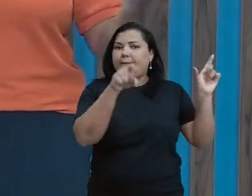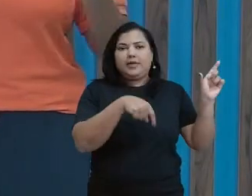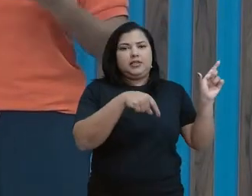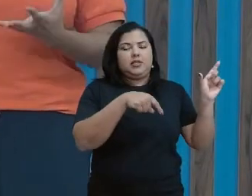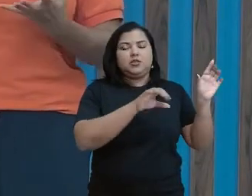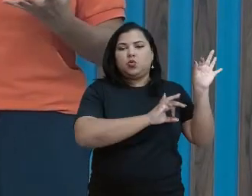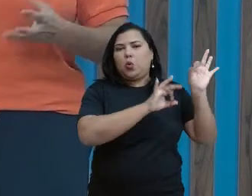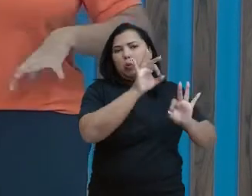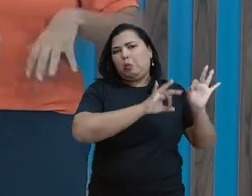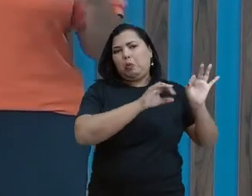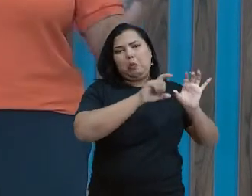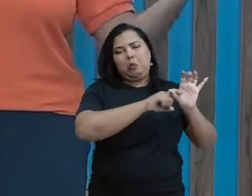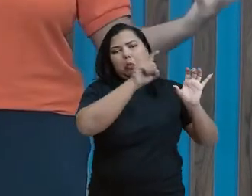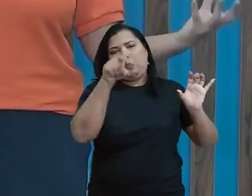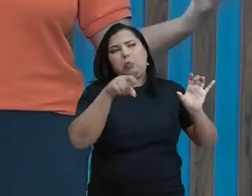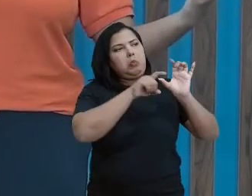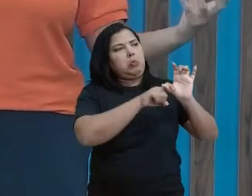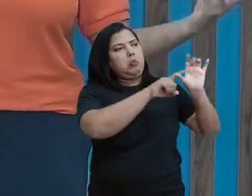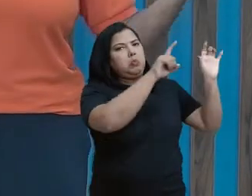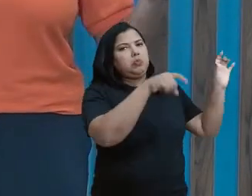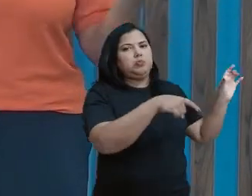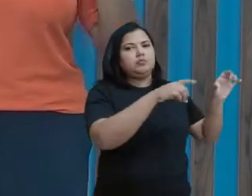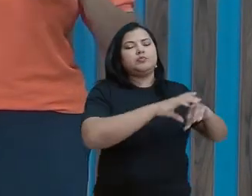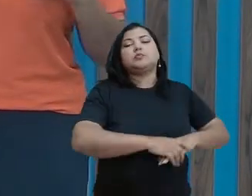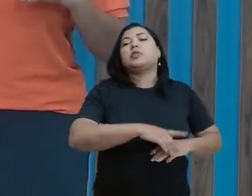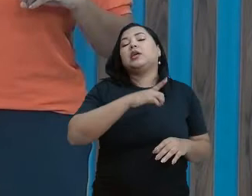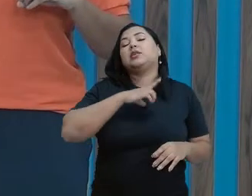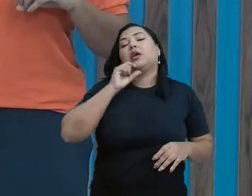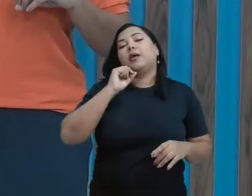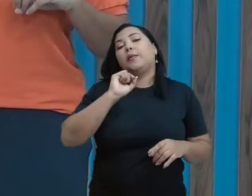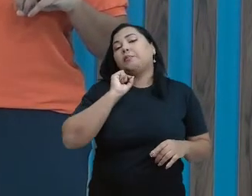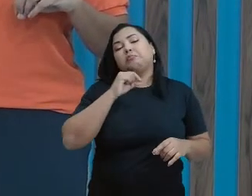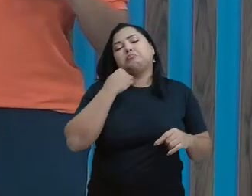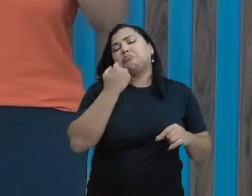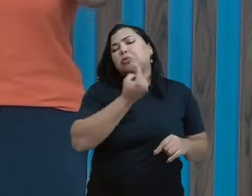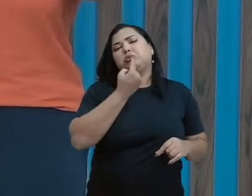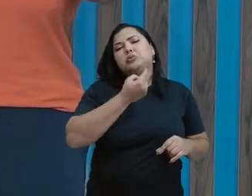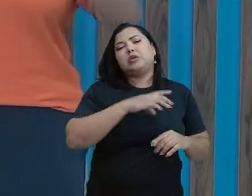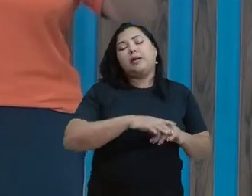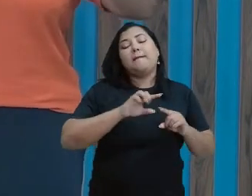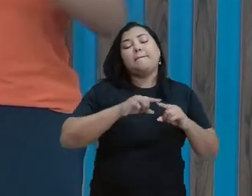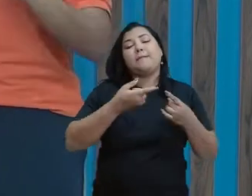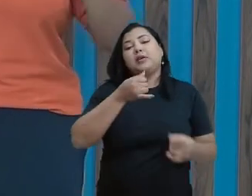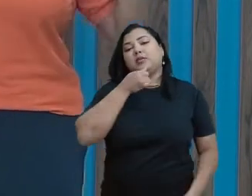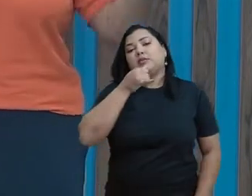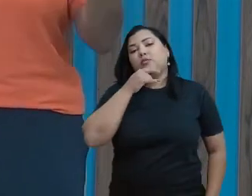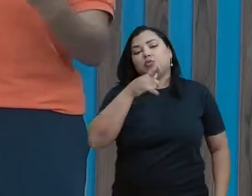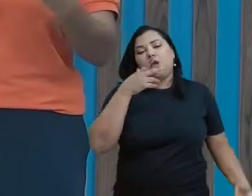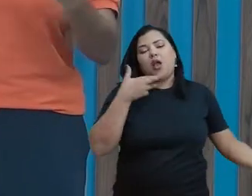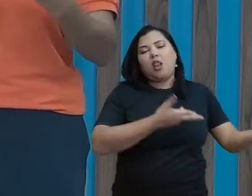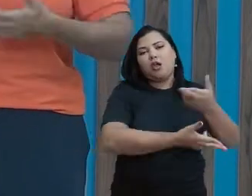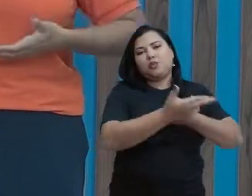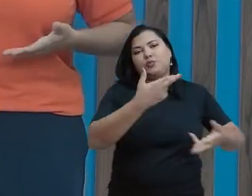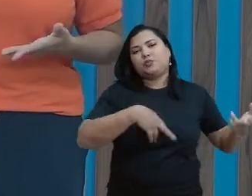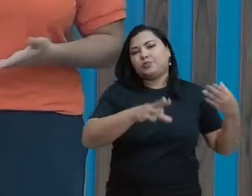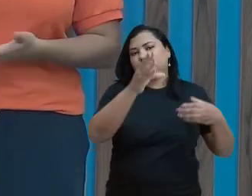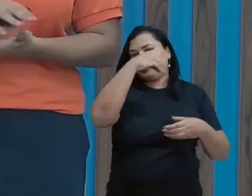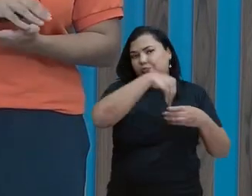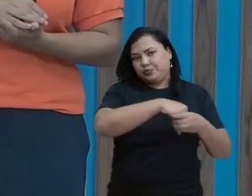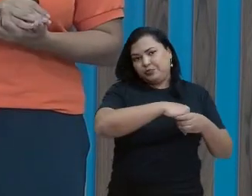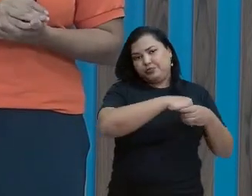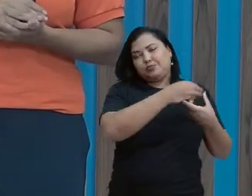as orações coordenadas, elas existem por si só. Embora elas estejam relacionadas dentro